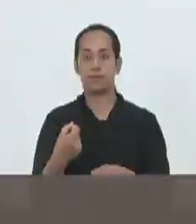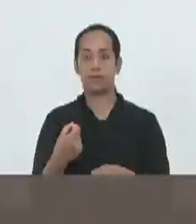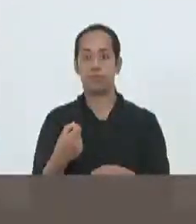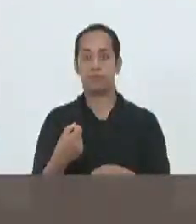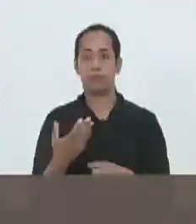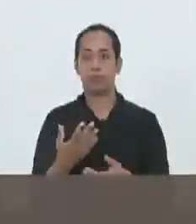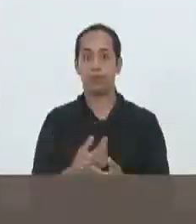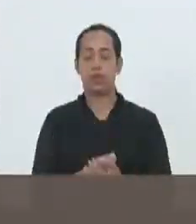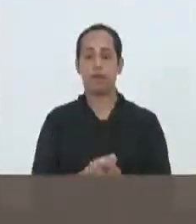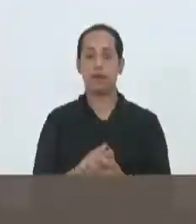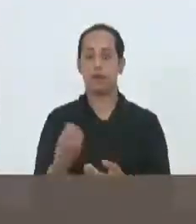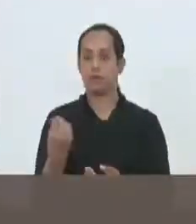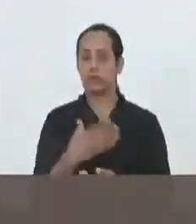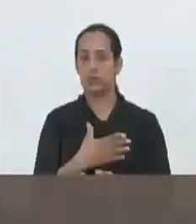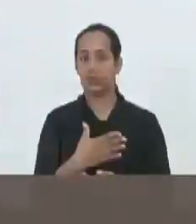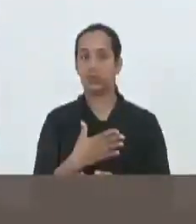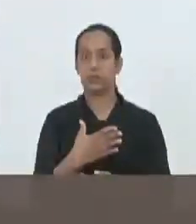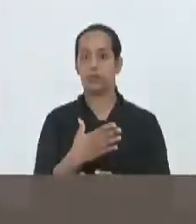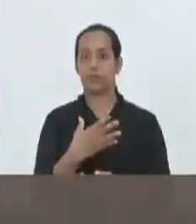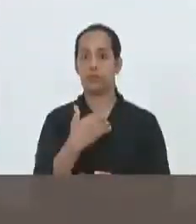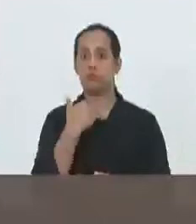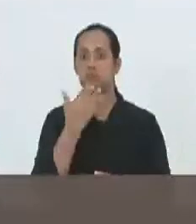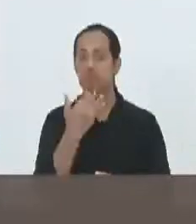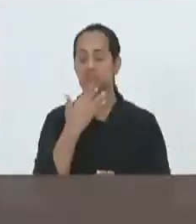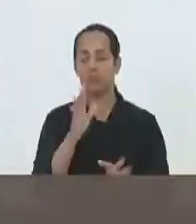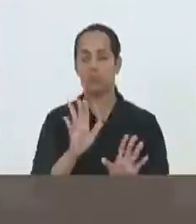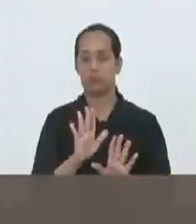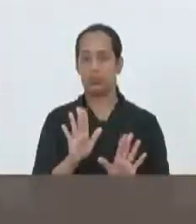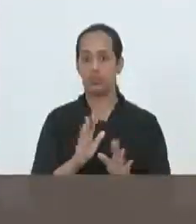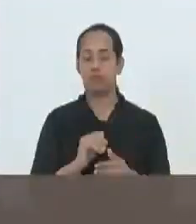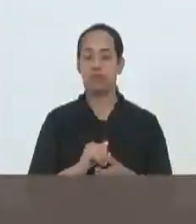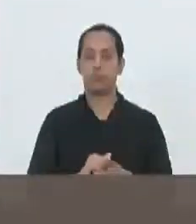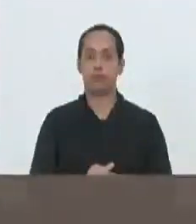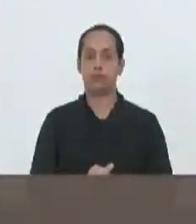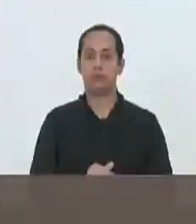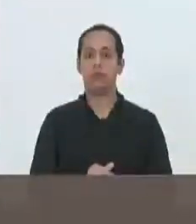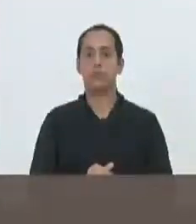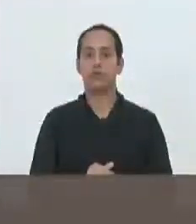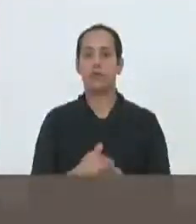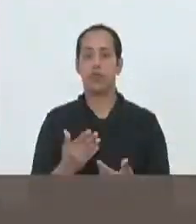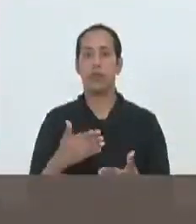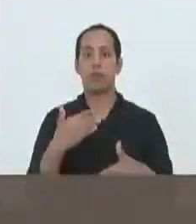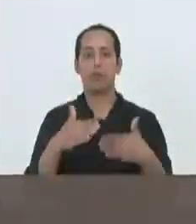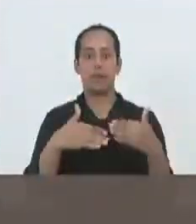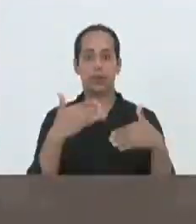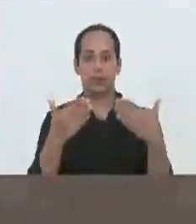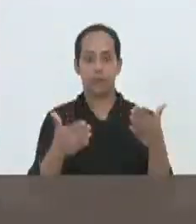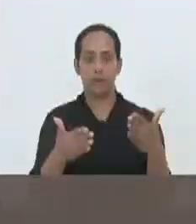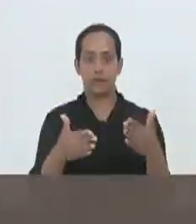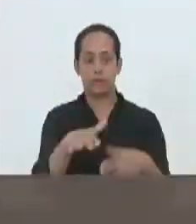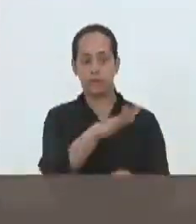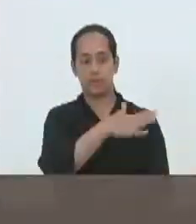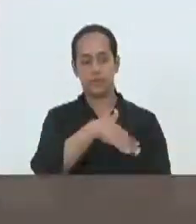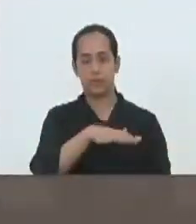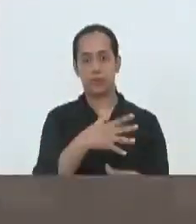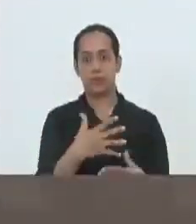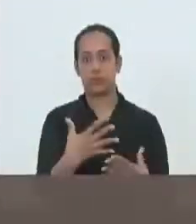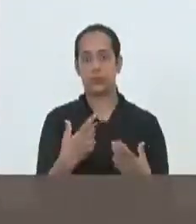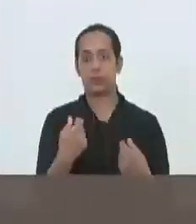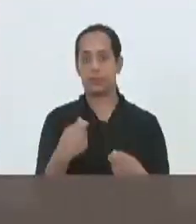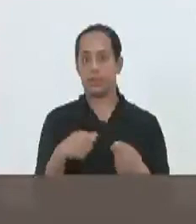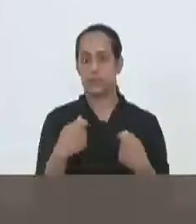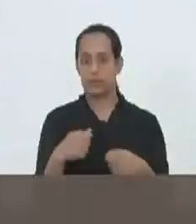reduzindo a quantidade de pessoas que contribuem e vai aumentando aqueles que recebem naturalmente se não entra mais gente ele vai ser